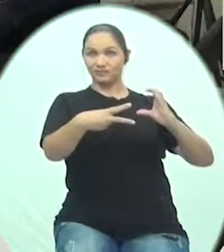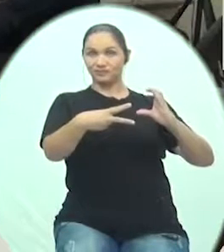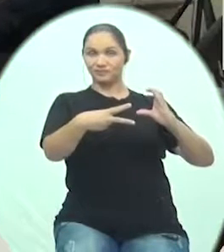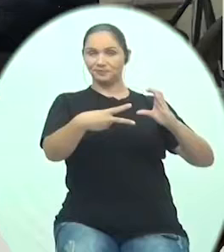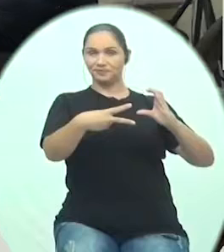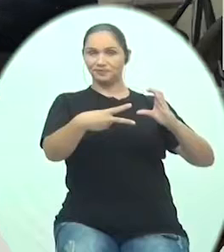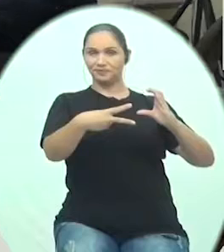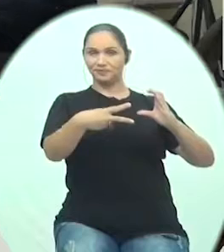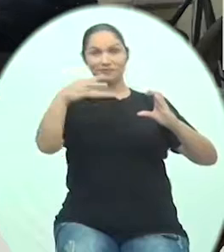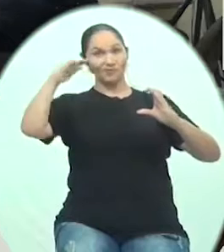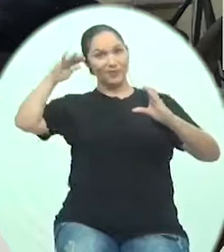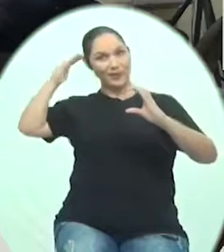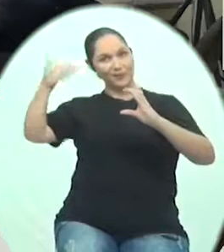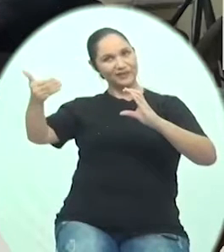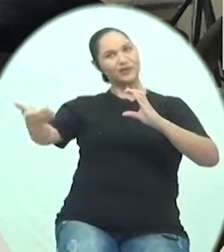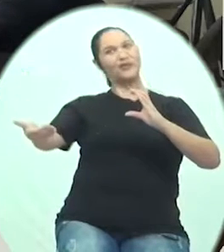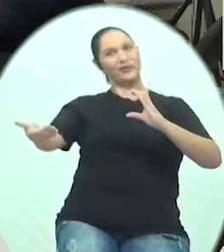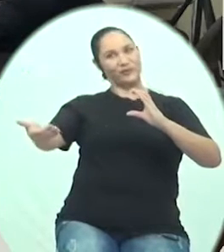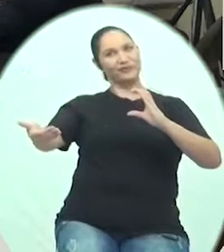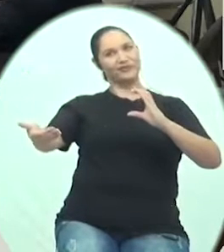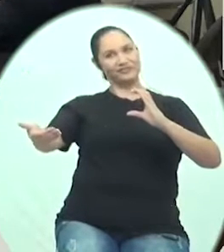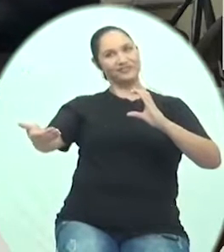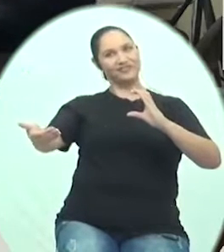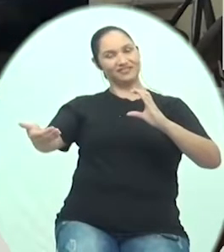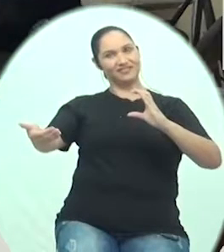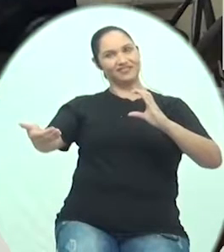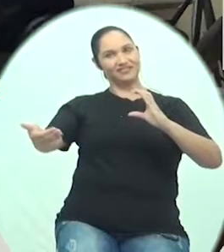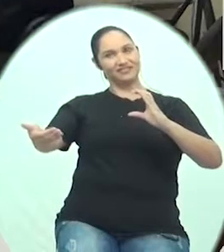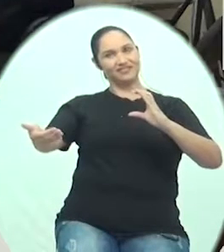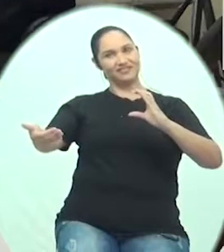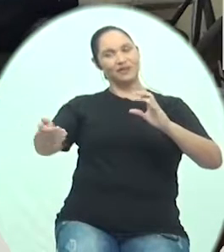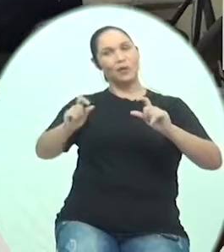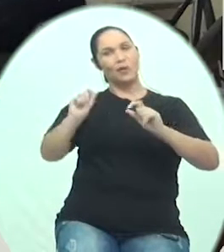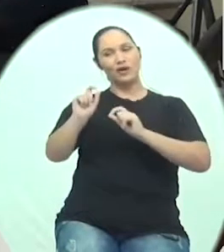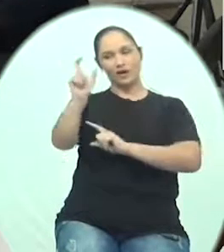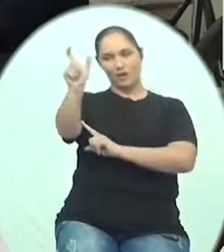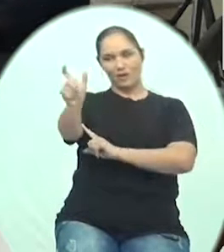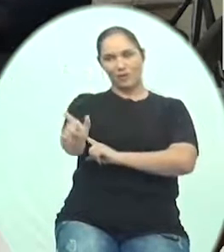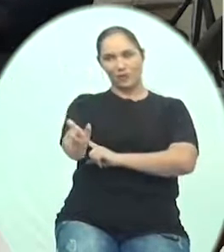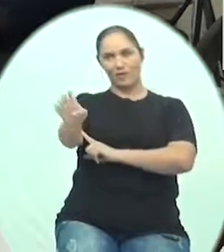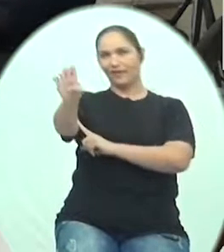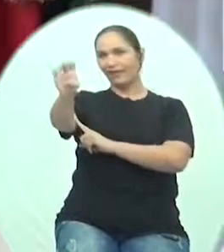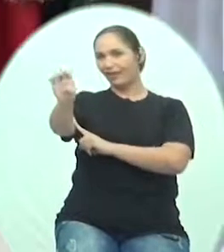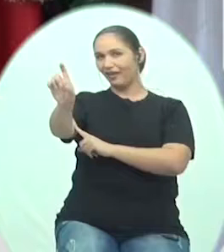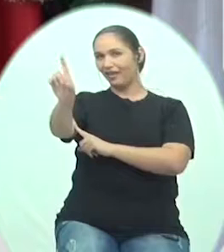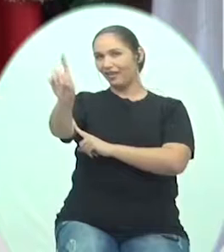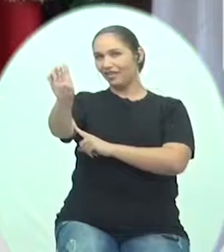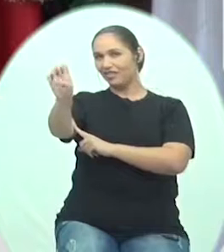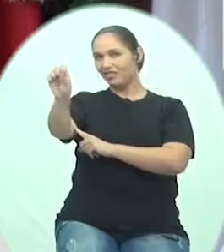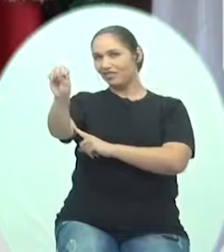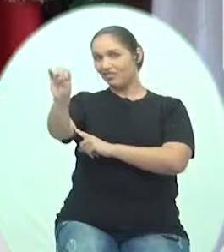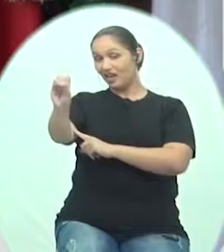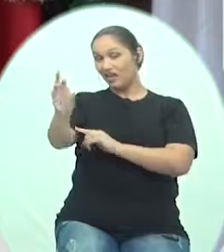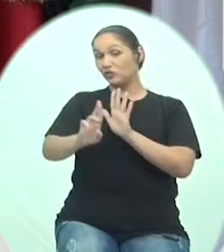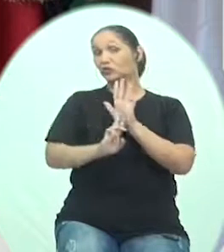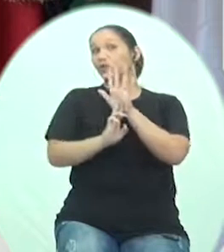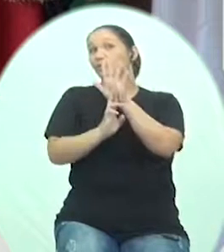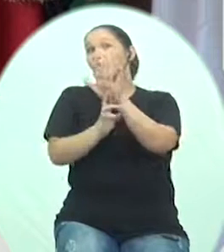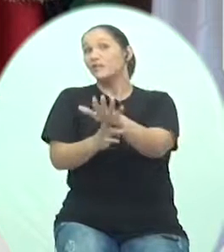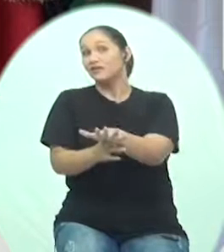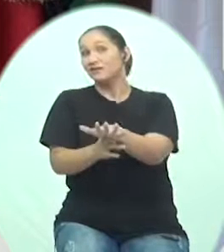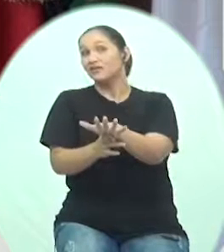de homenageá-los na pessoa do Senhor Edésio representando da Sociedade Recreativa